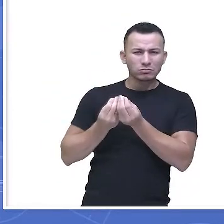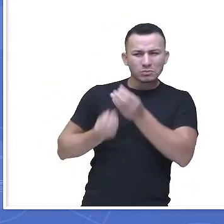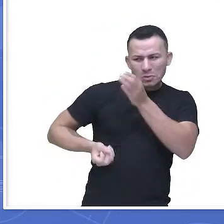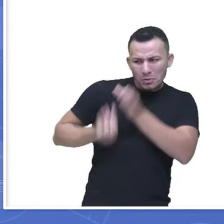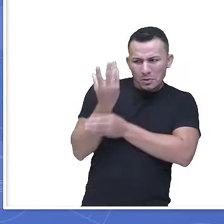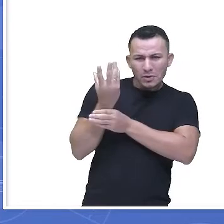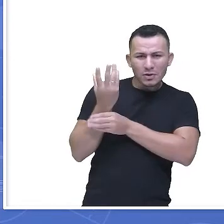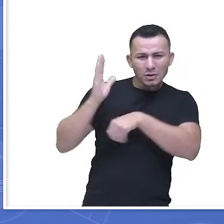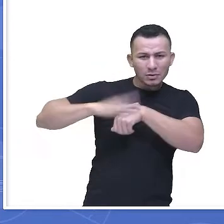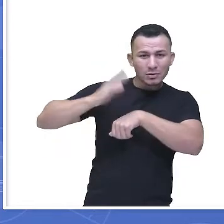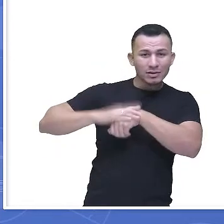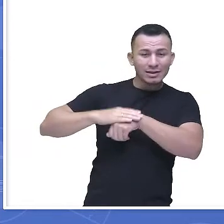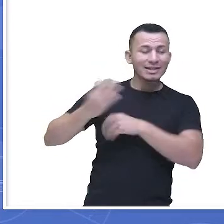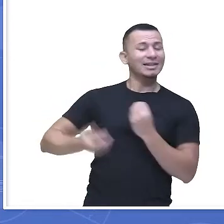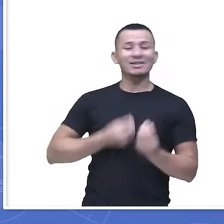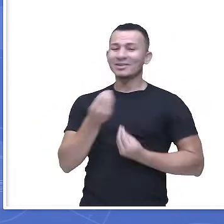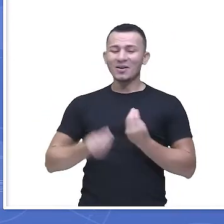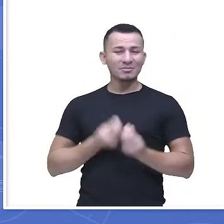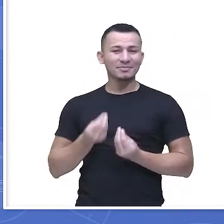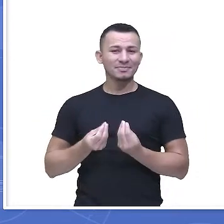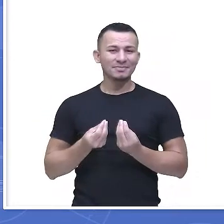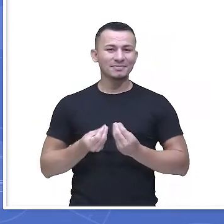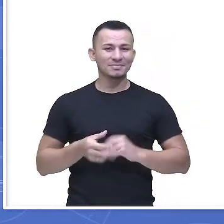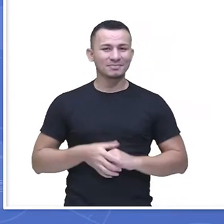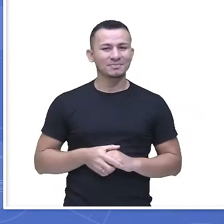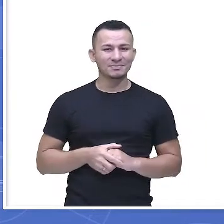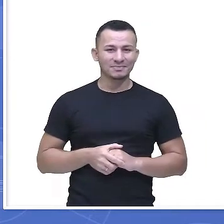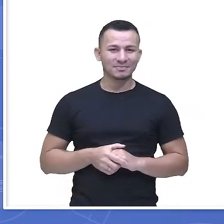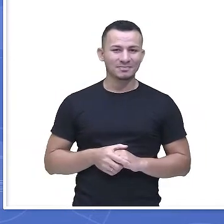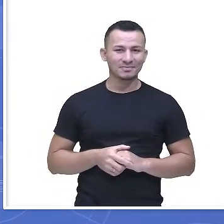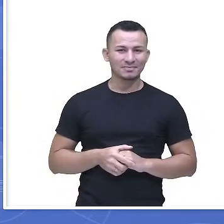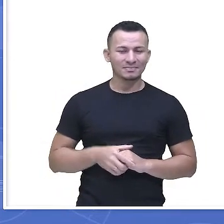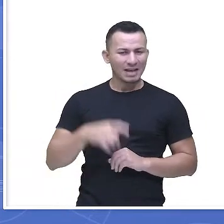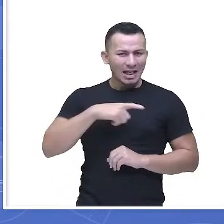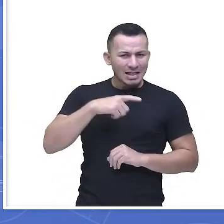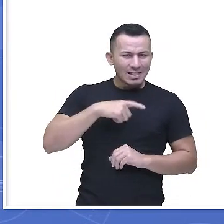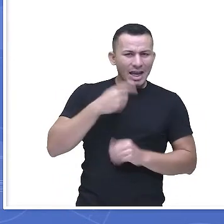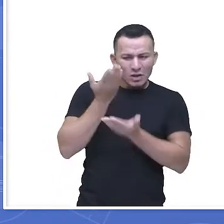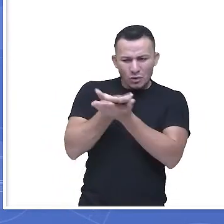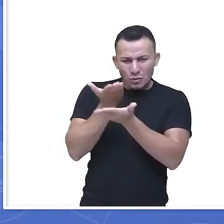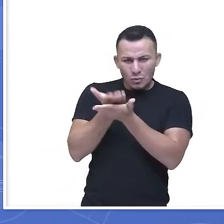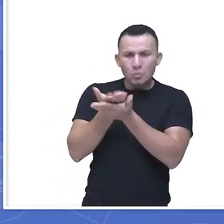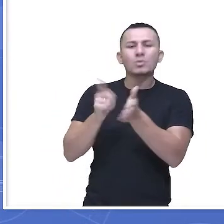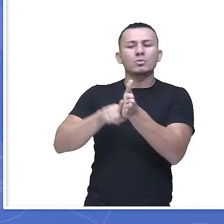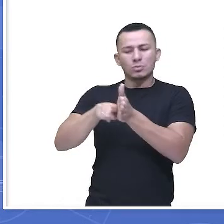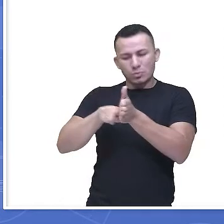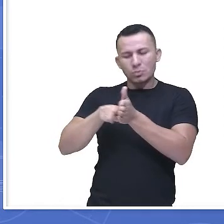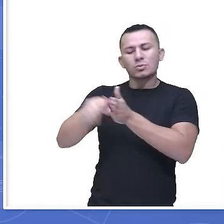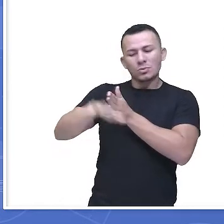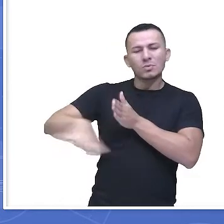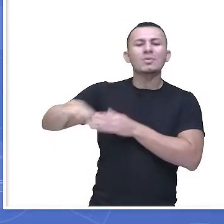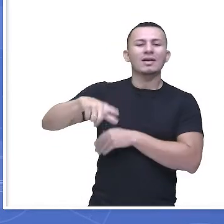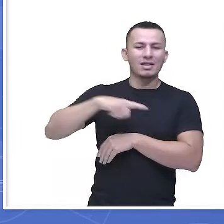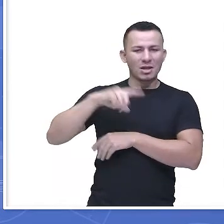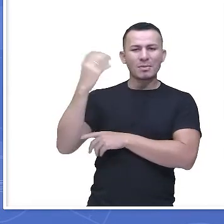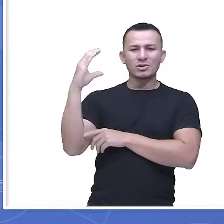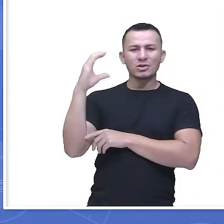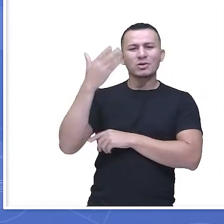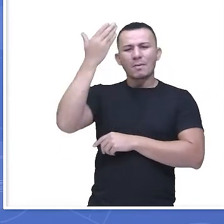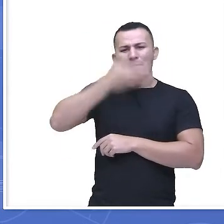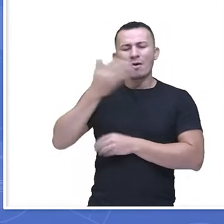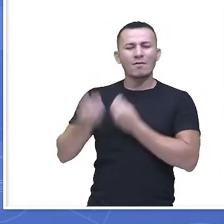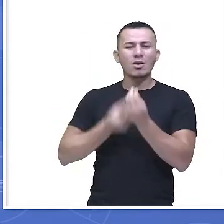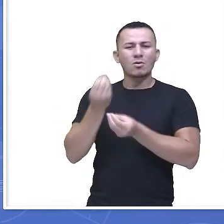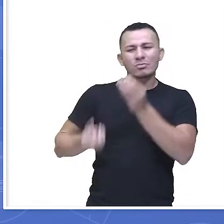Goiaba fabrica o bicho? Como é que acontece isso? Isso foi um objeto de estudo dos cientistas também para comprovar isso,